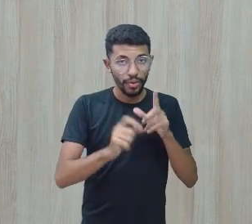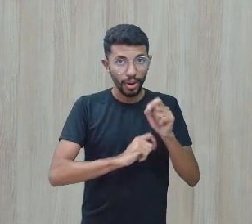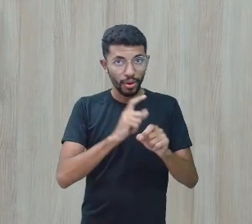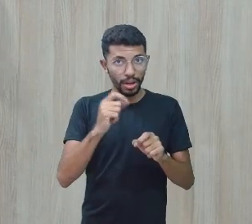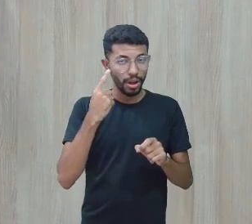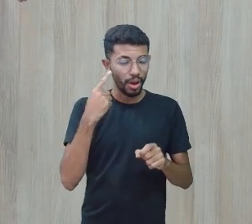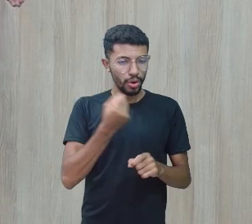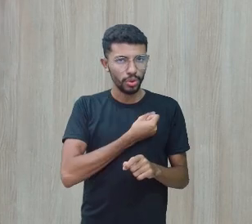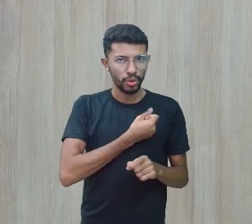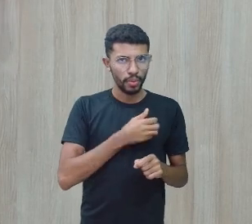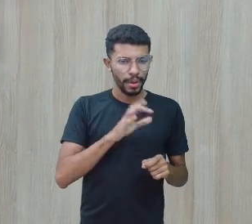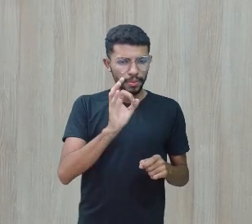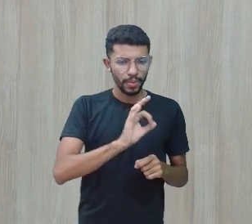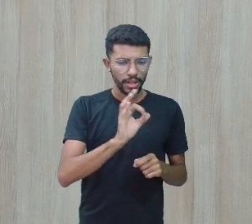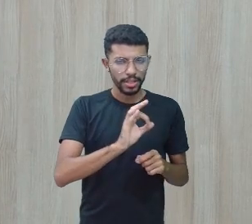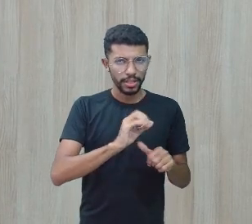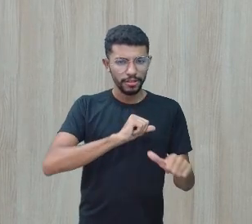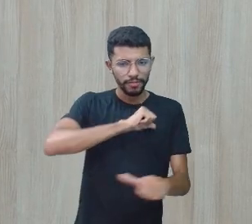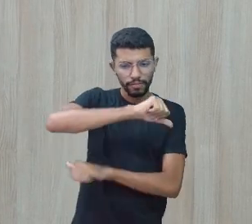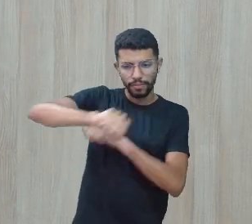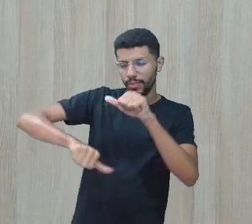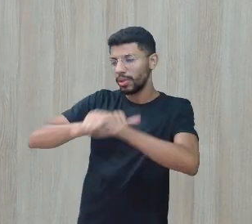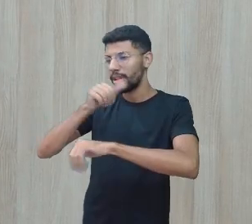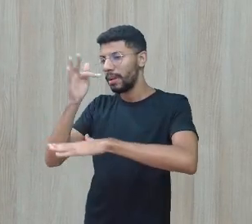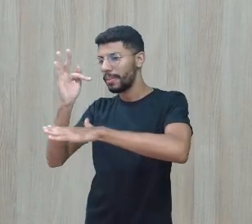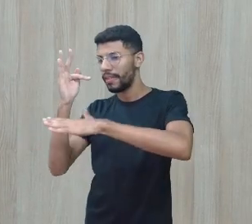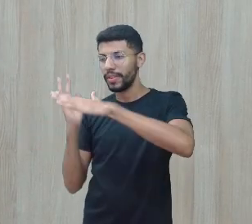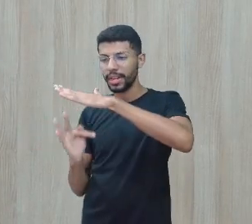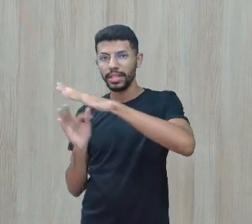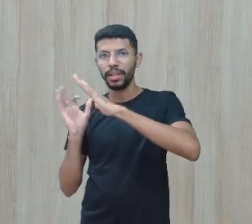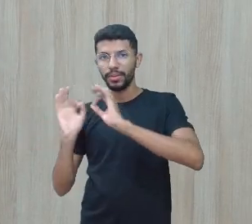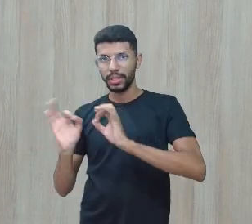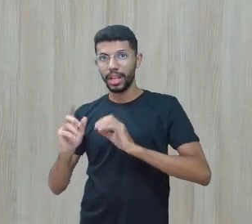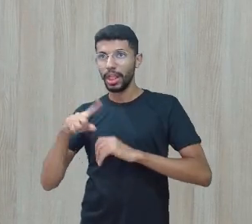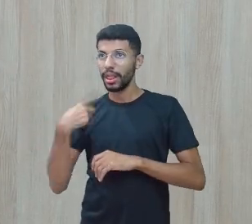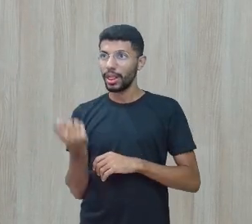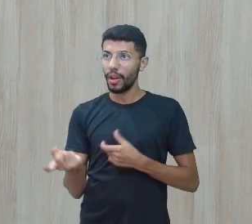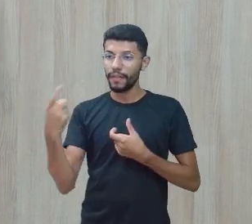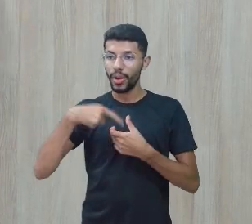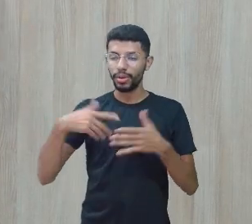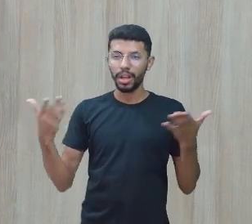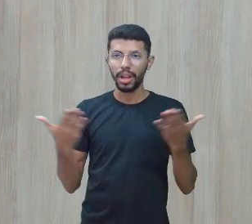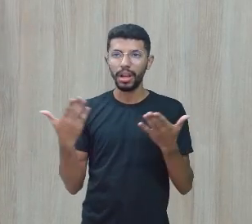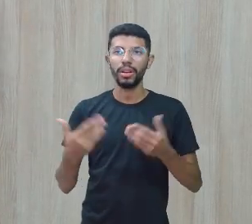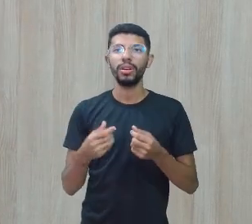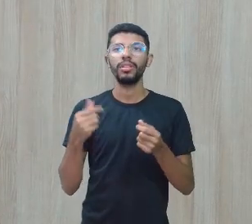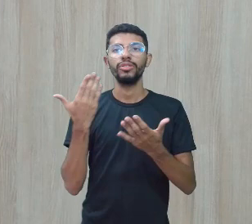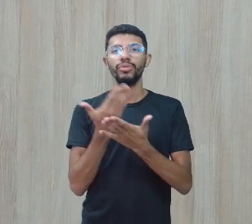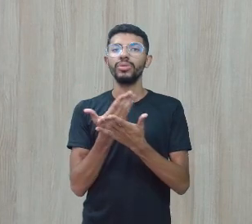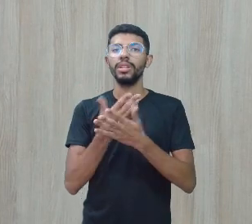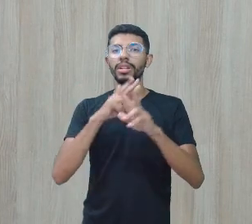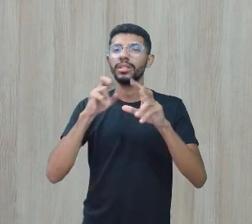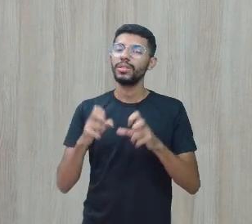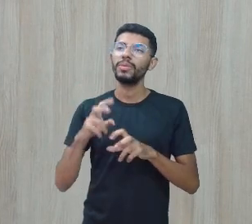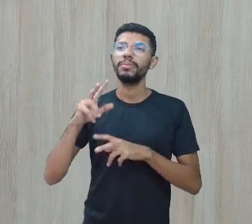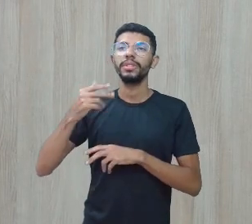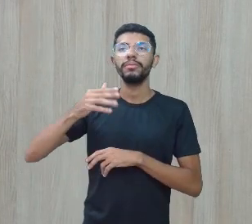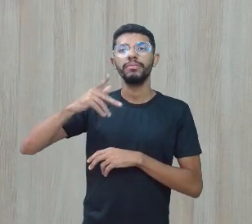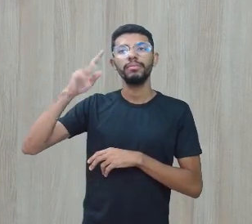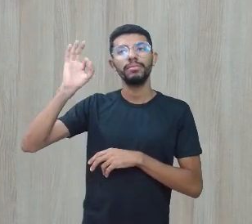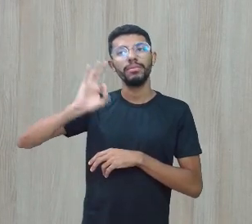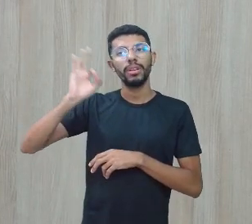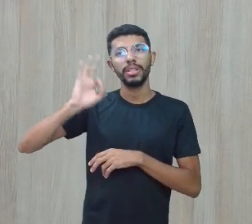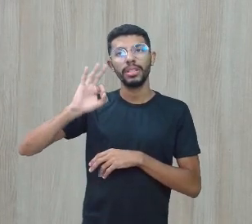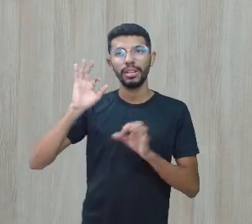número em porcentagem para a fração. A gente vai voltar a falar agora sobre porcentagem, porém com outro